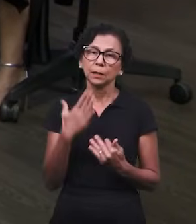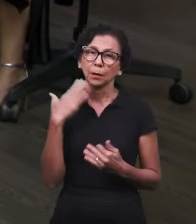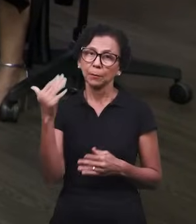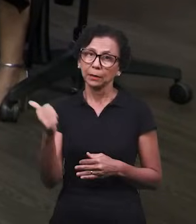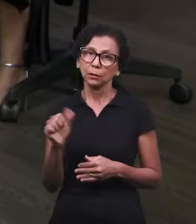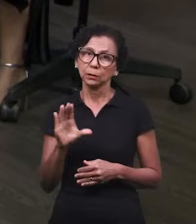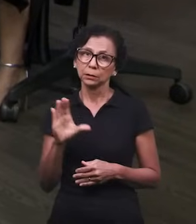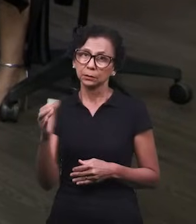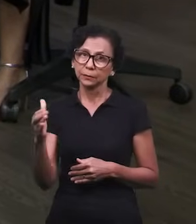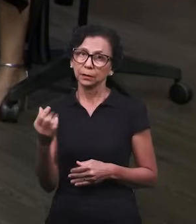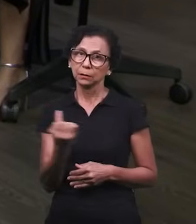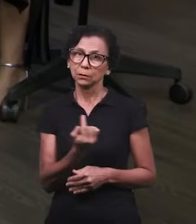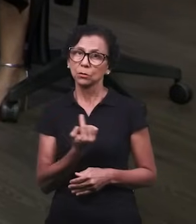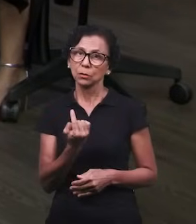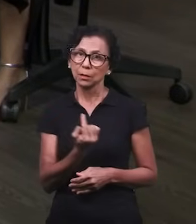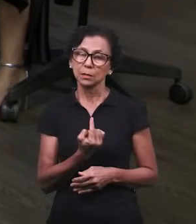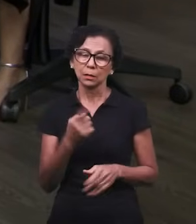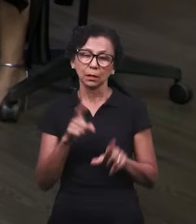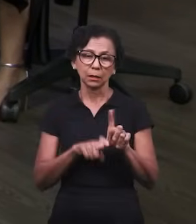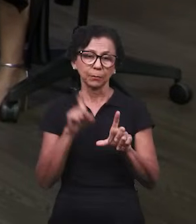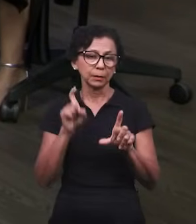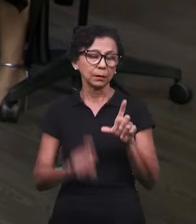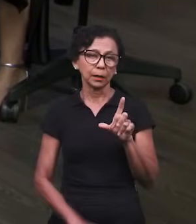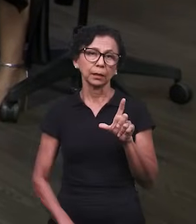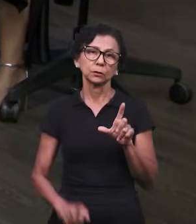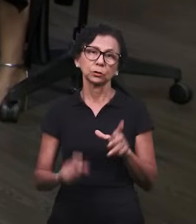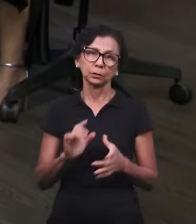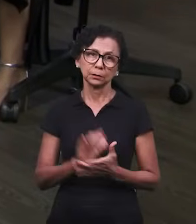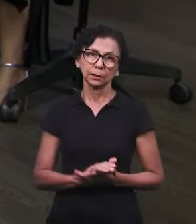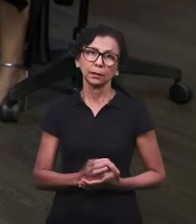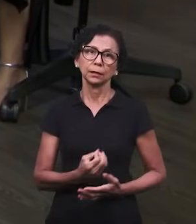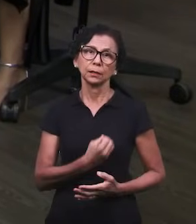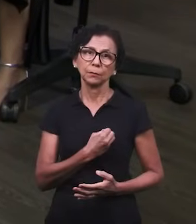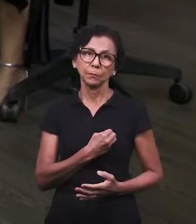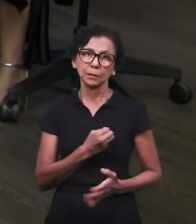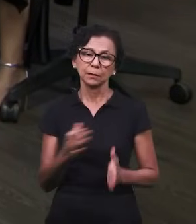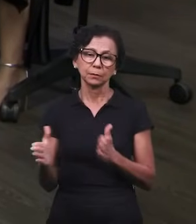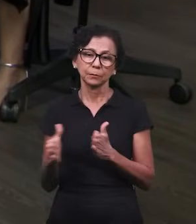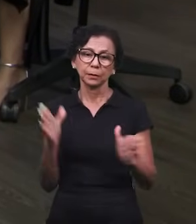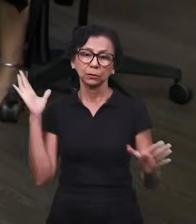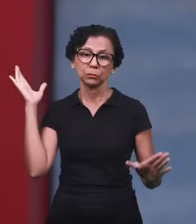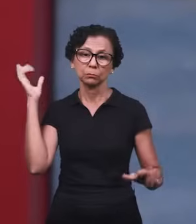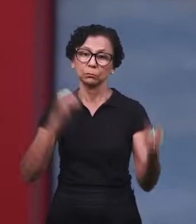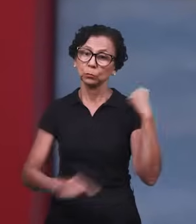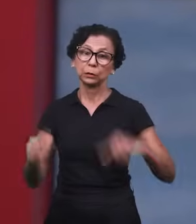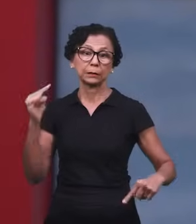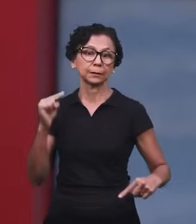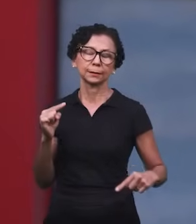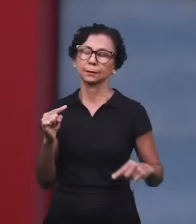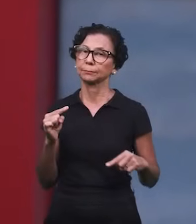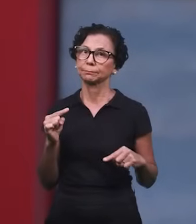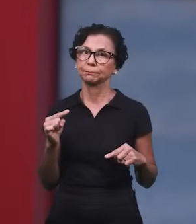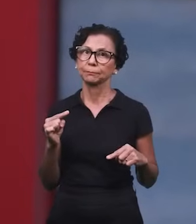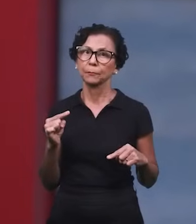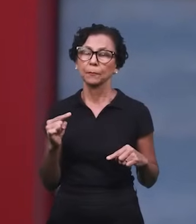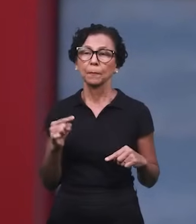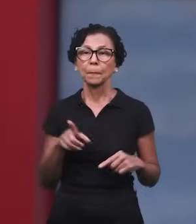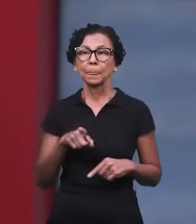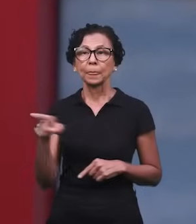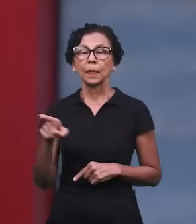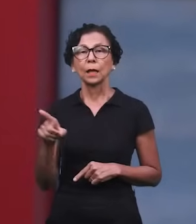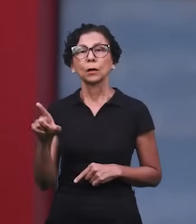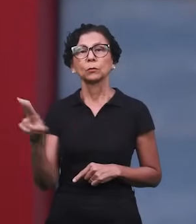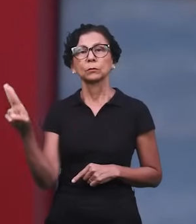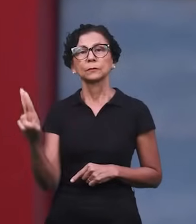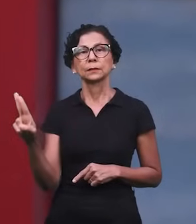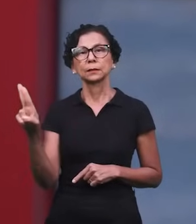É porque, Josias, ele na universidade, ele tem ali, por exemplo, a Universidade Pública do Espírito Santo, tem mais de